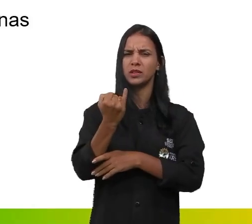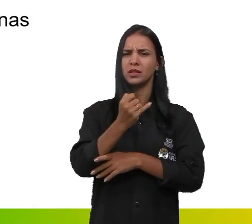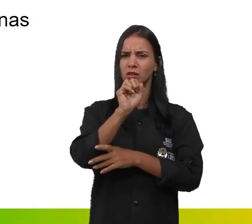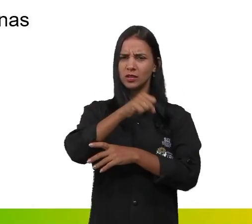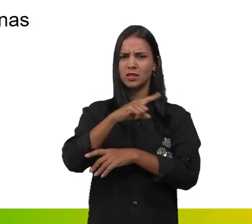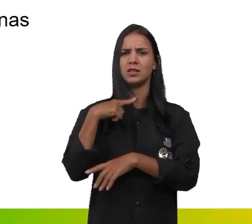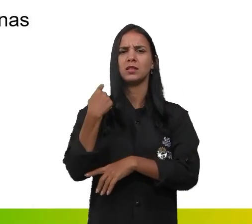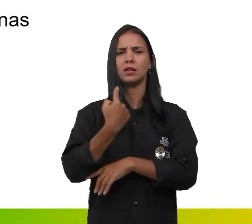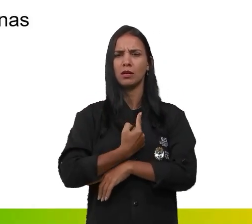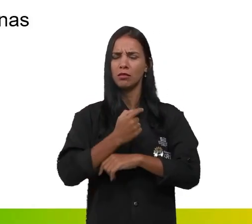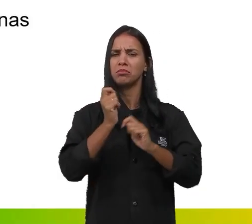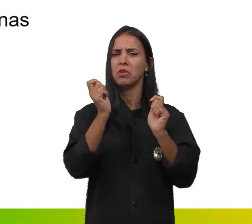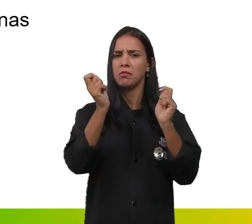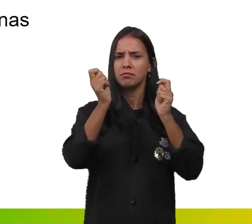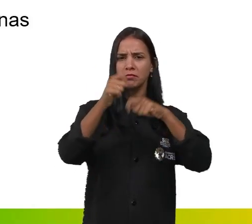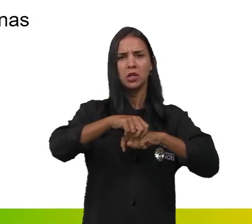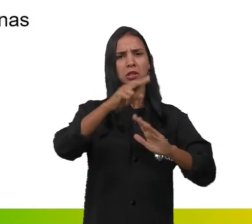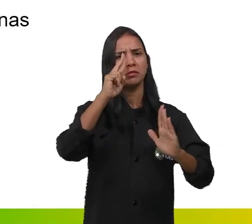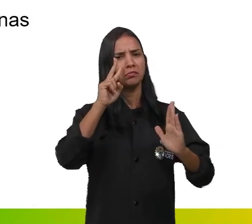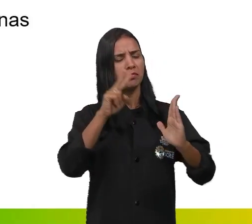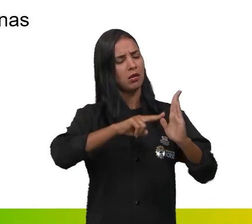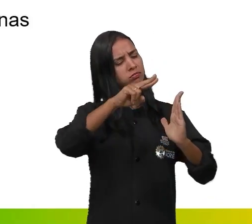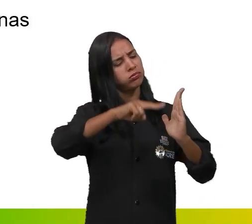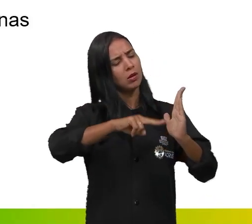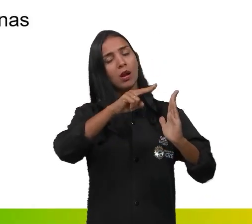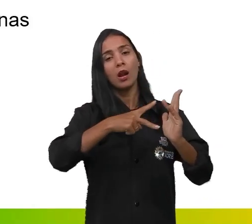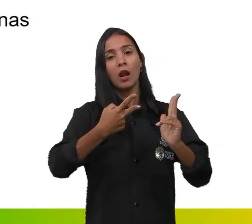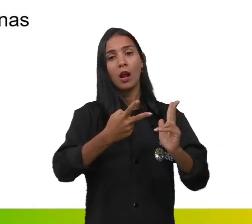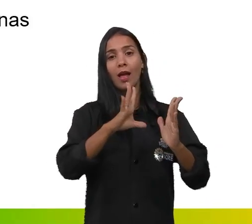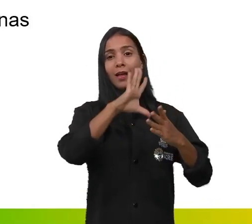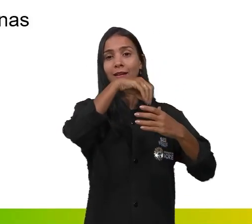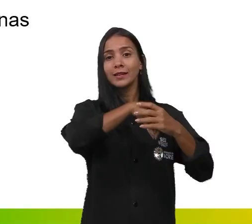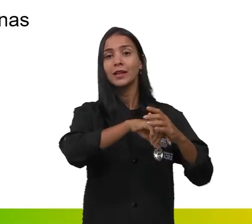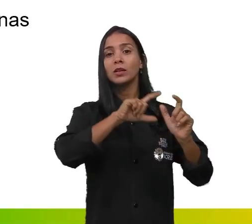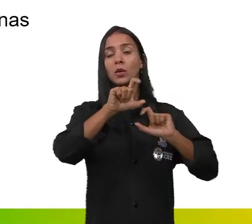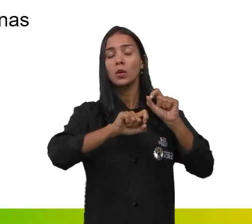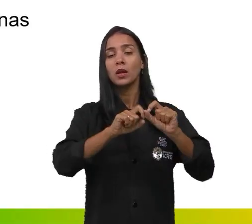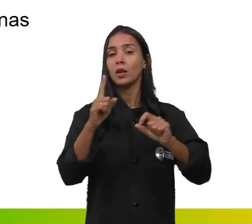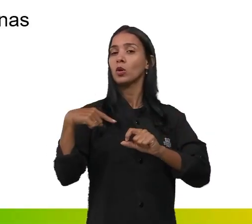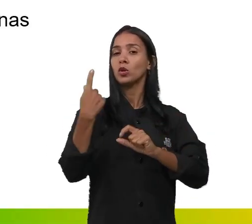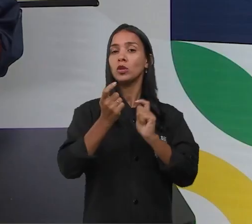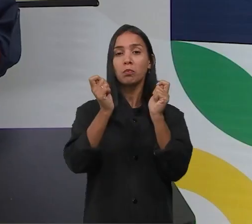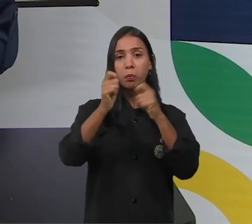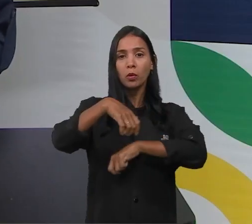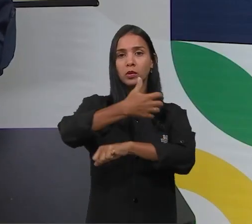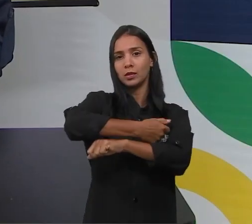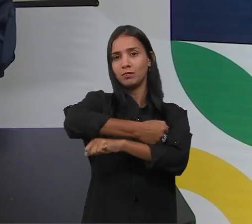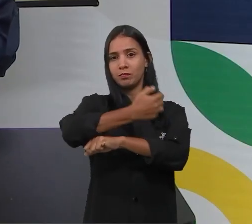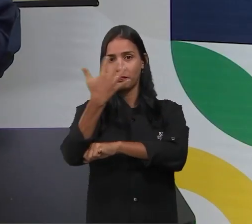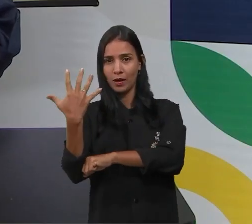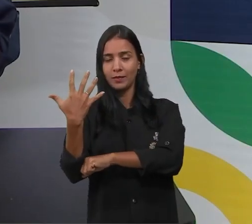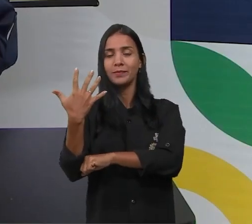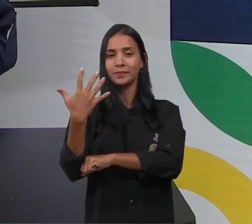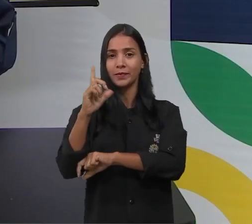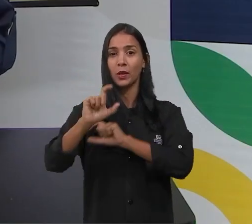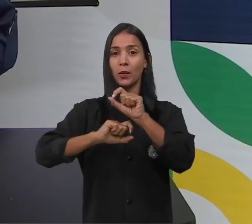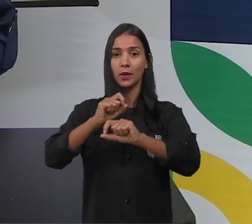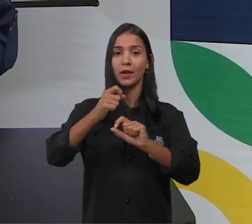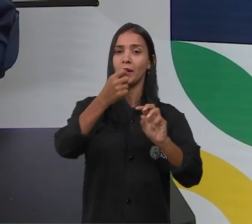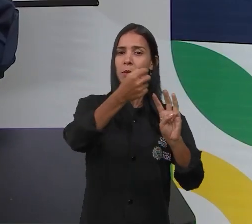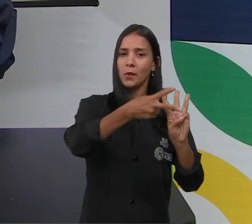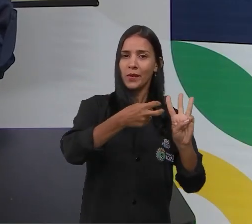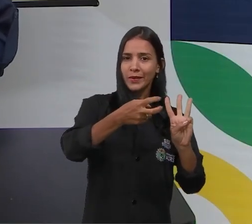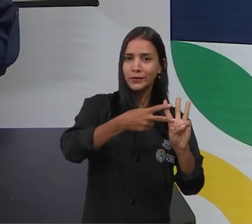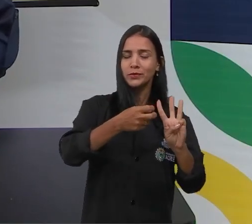porque fala daquela possibilidade de descolonializar, fazendo com que povos